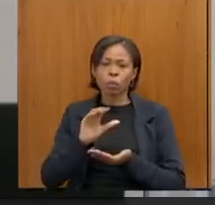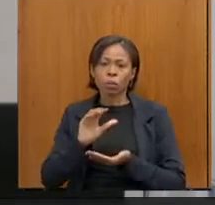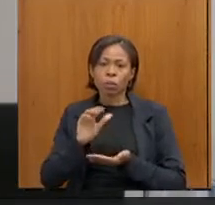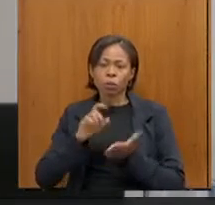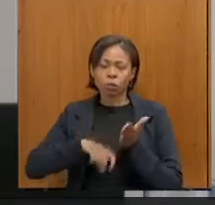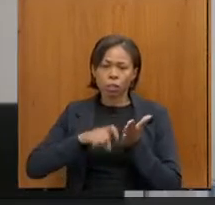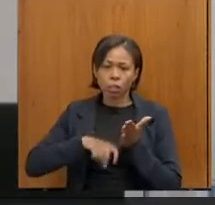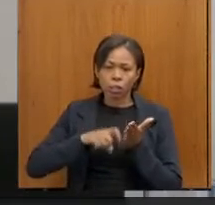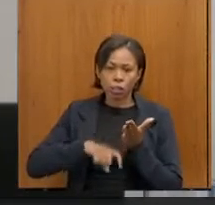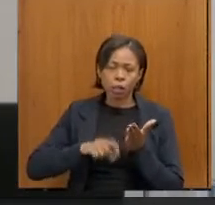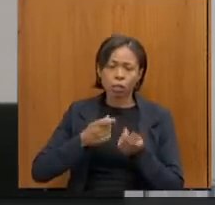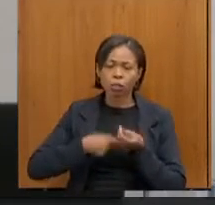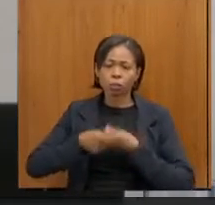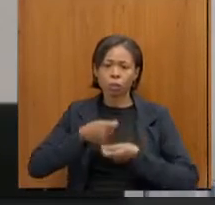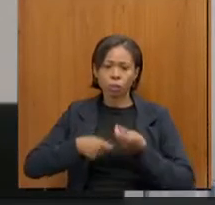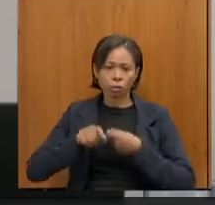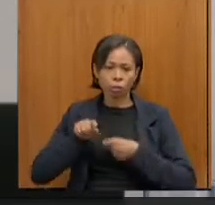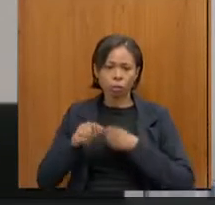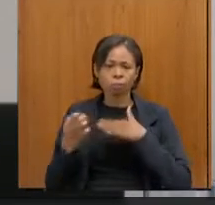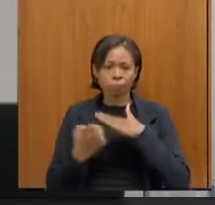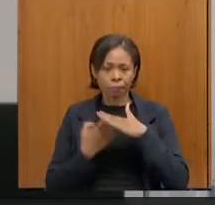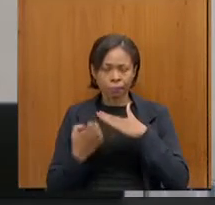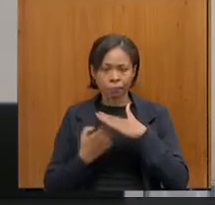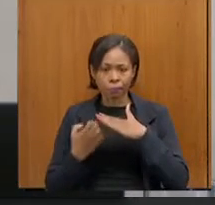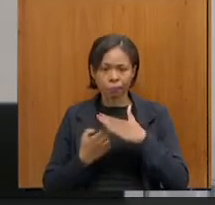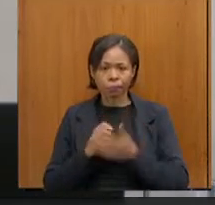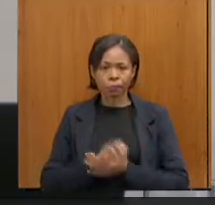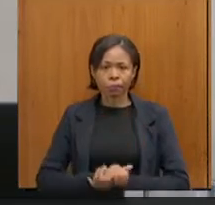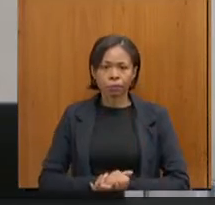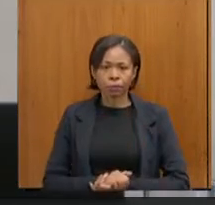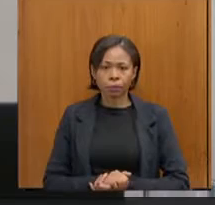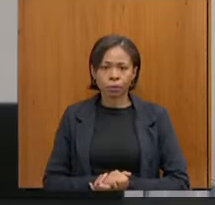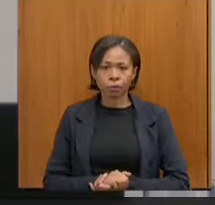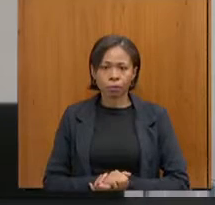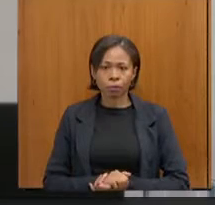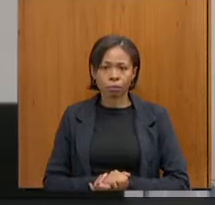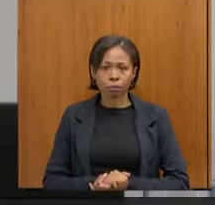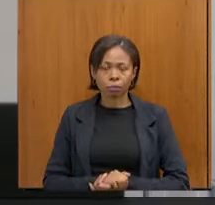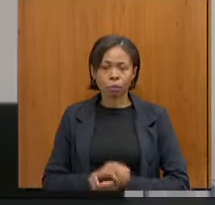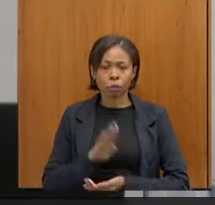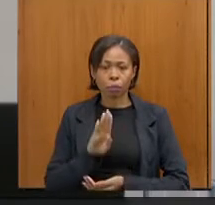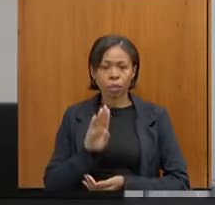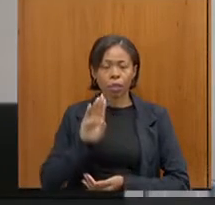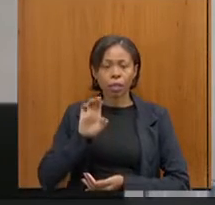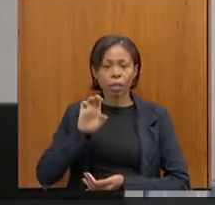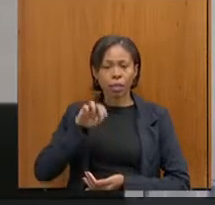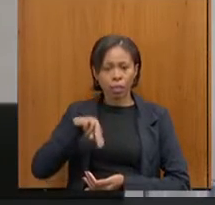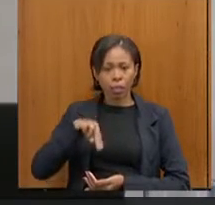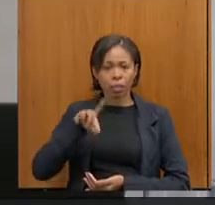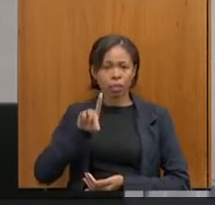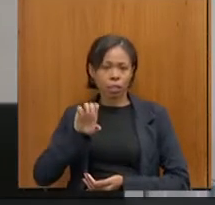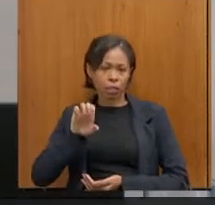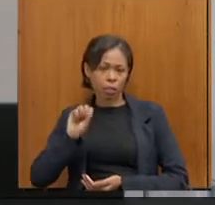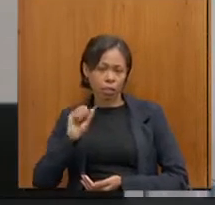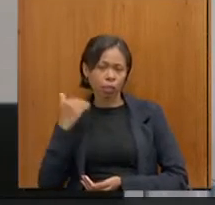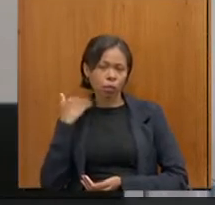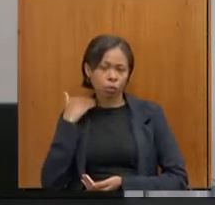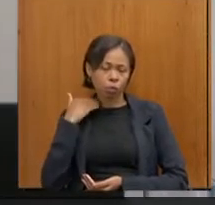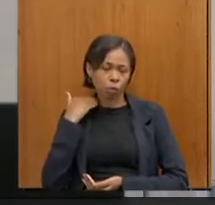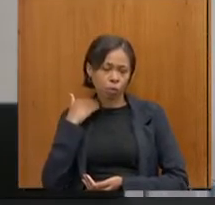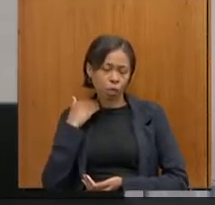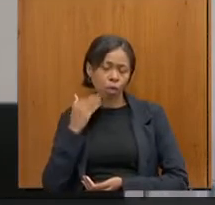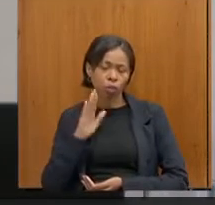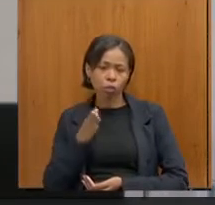da empresa considerando que o banco o Nacional de desenvolvimento econômico BNDS acionista da companhia